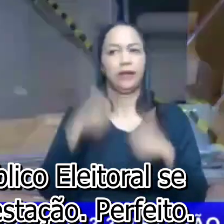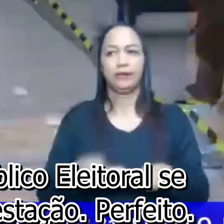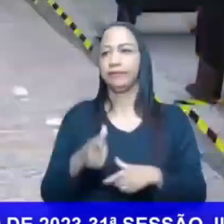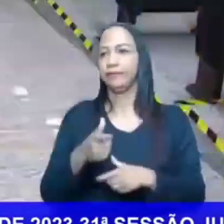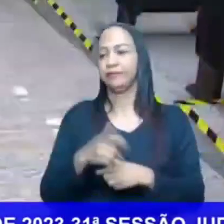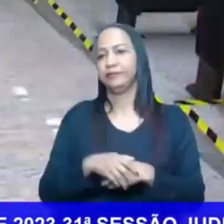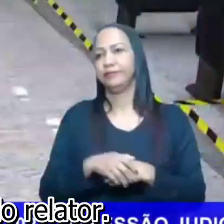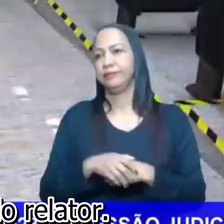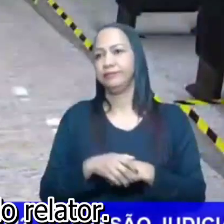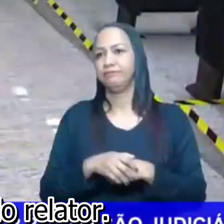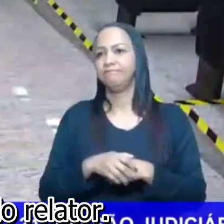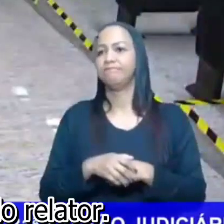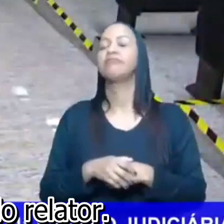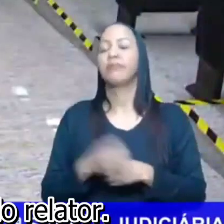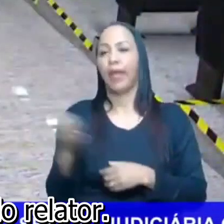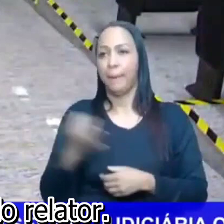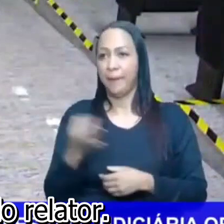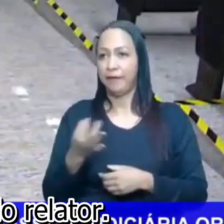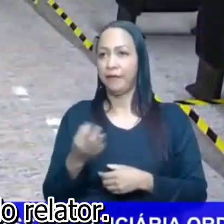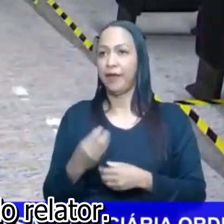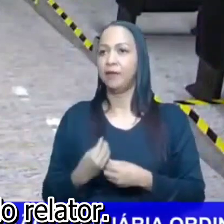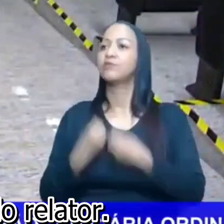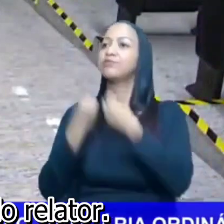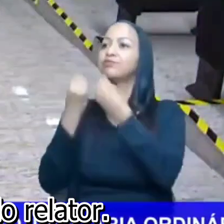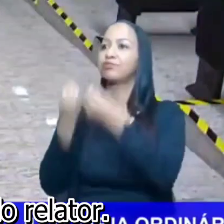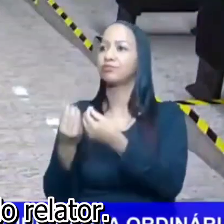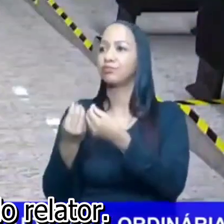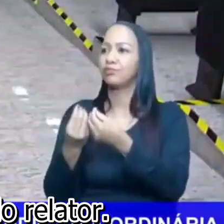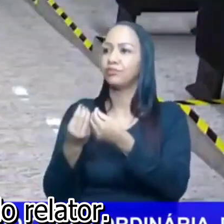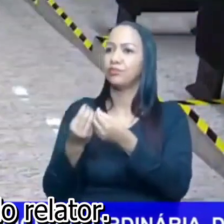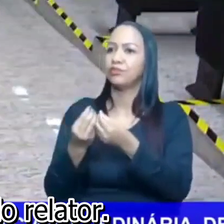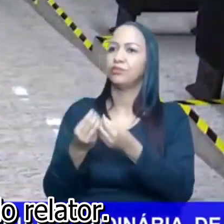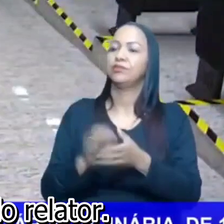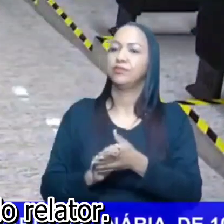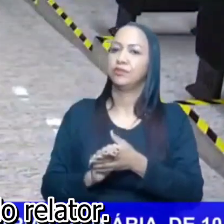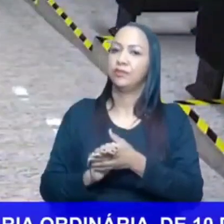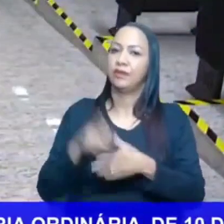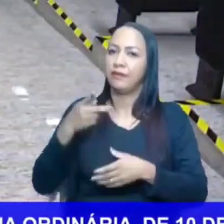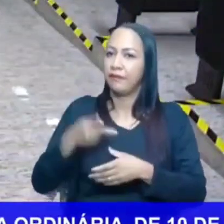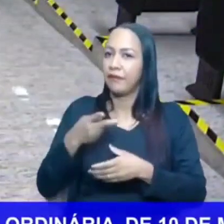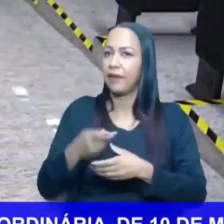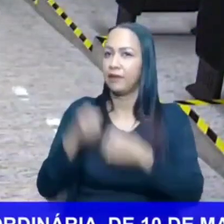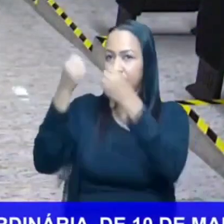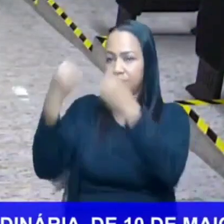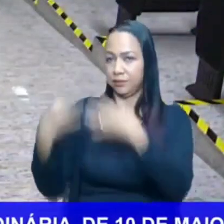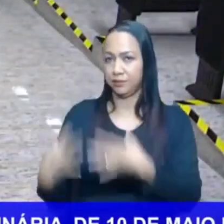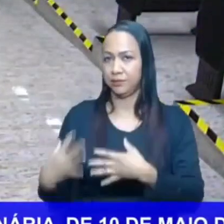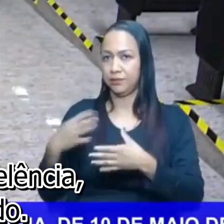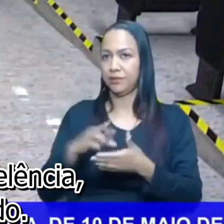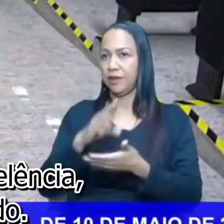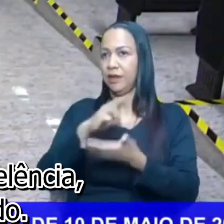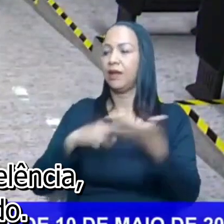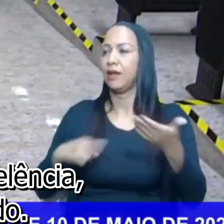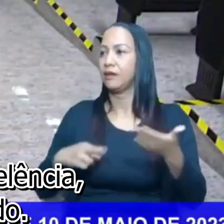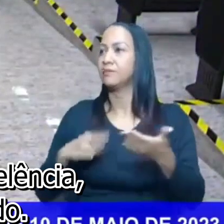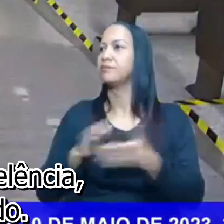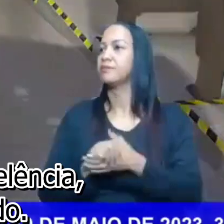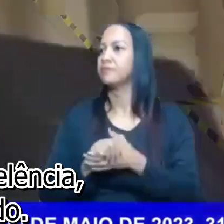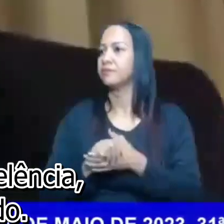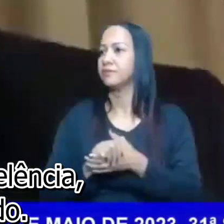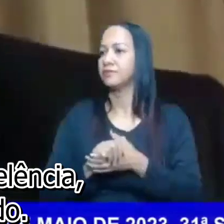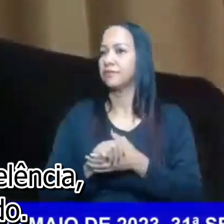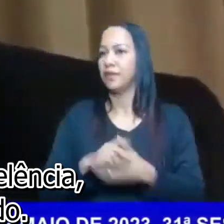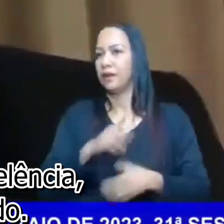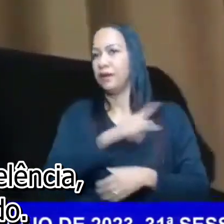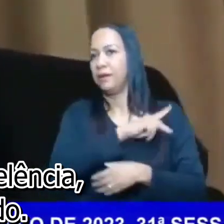manifestação. Perfeito. Vamos devolver a palavra ao ilustre relator. Os desembargadores acomodados em seus lugares. Presidente,